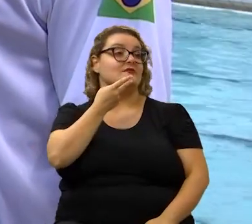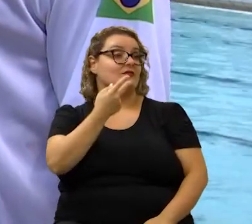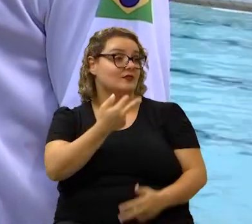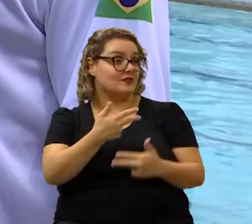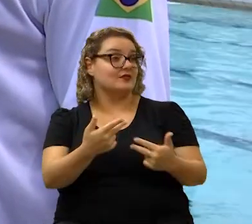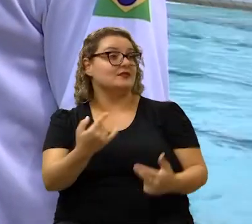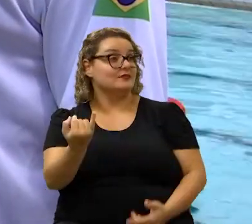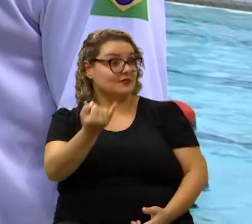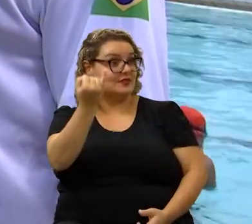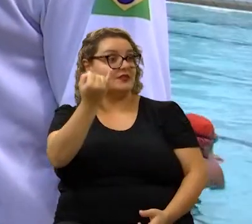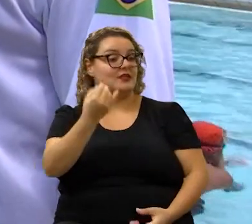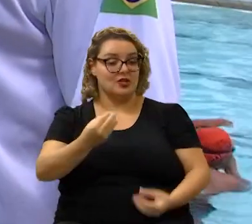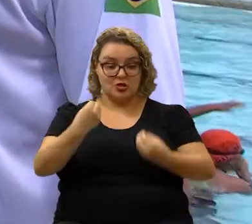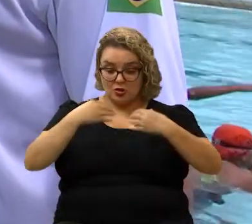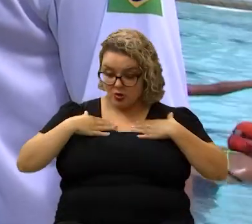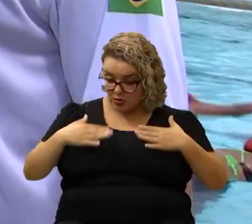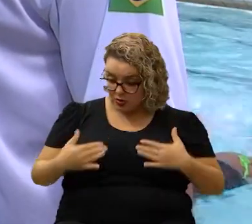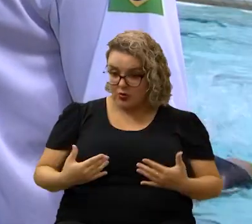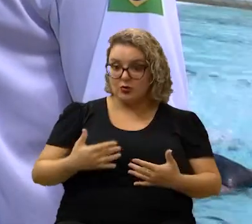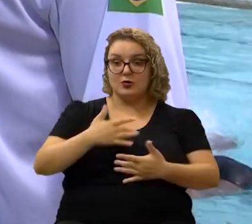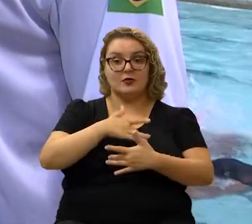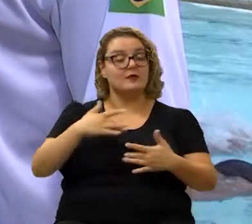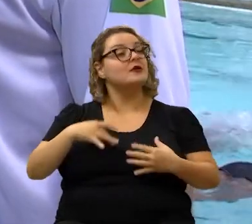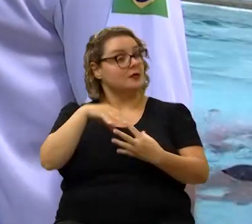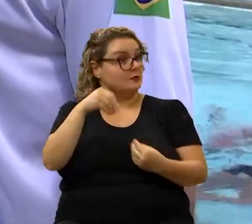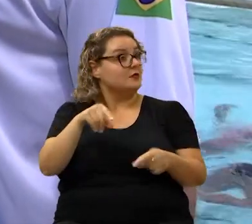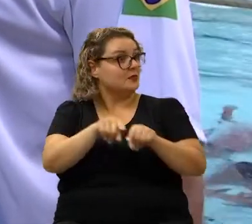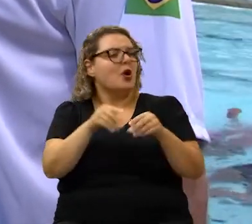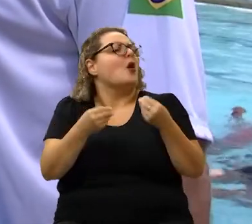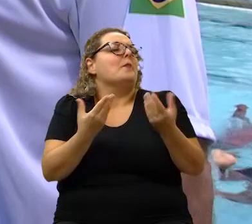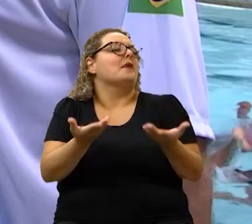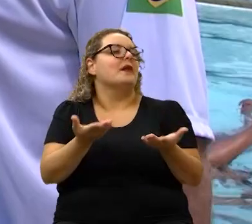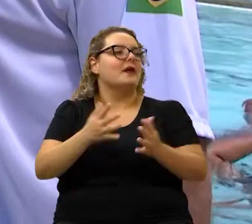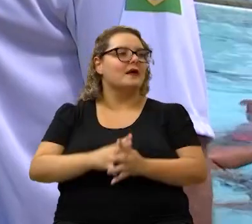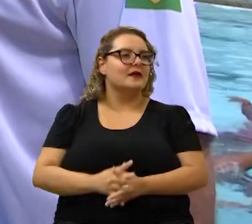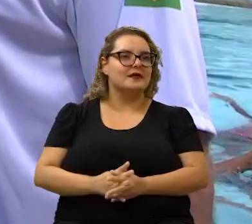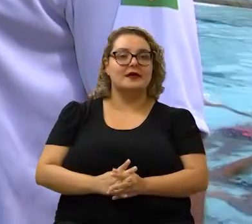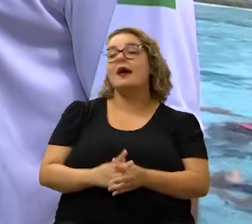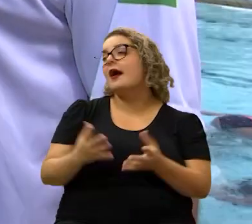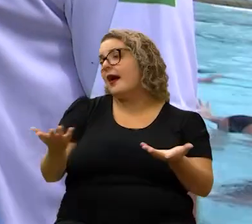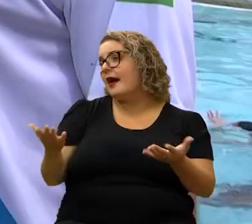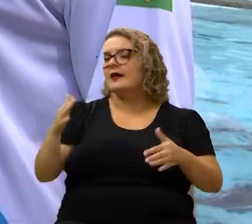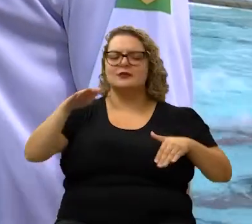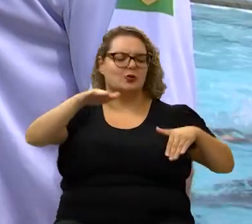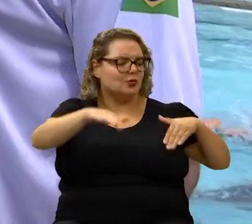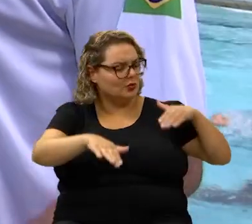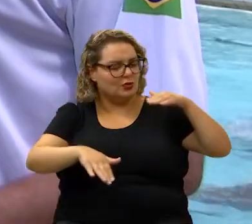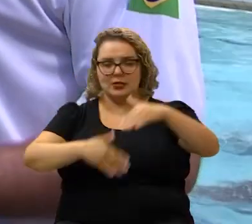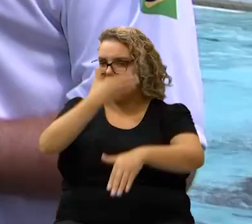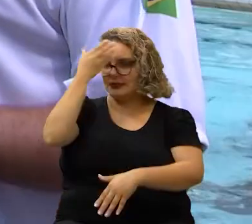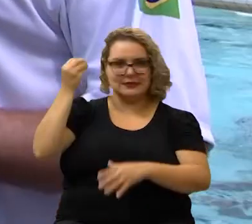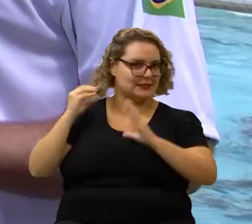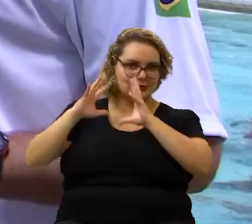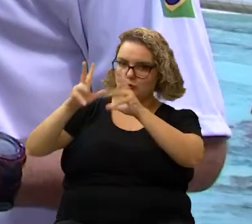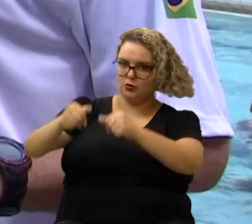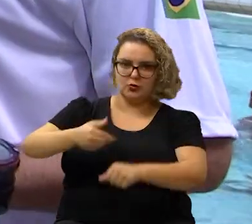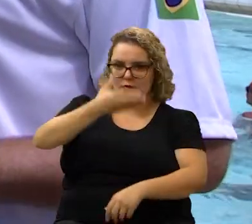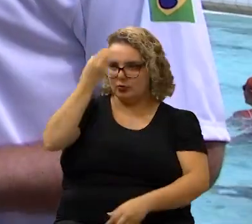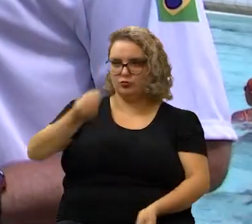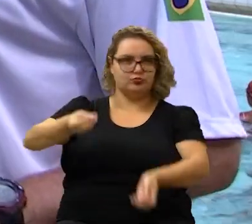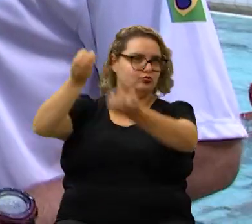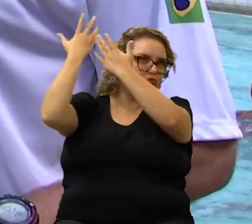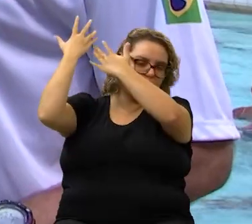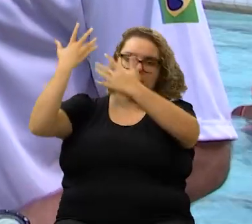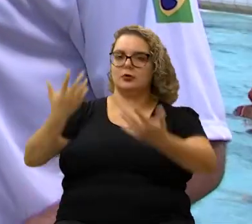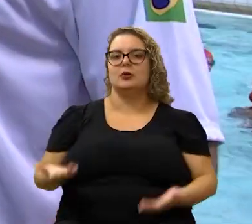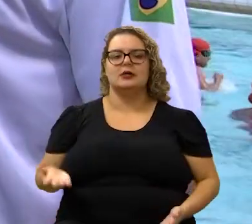algo interessante, não é? Que trouxe uma condição física legal, espiritual também, como que é isso? Ah, porque natação você tem que esquecer de tudo, né? Você